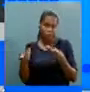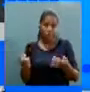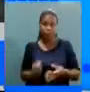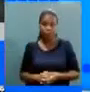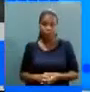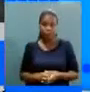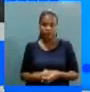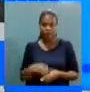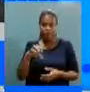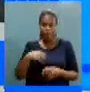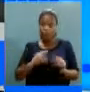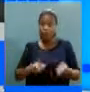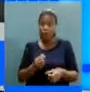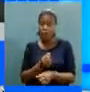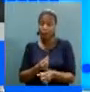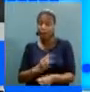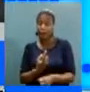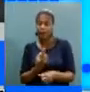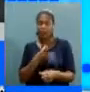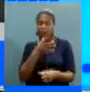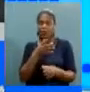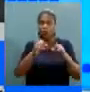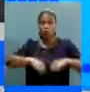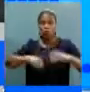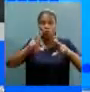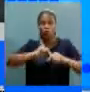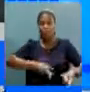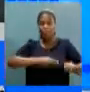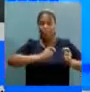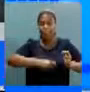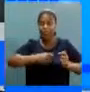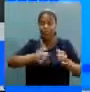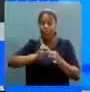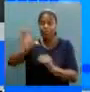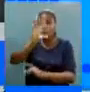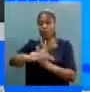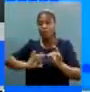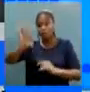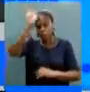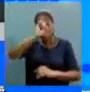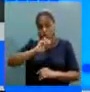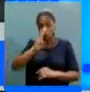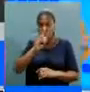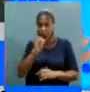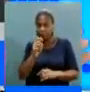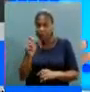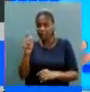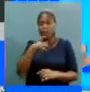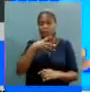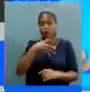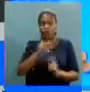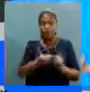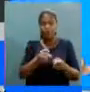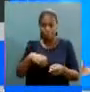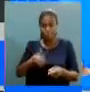cabo verde já começou os trabalhos para acertar um novo acordo de pescas como a união européia o ministro josé gonçalves diz que cabo verde está